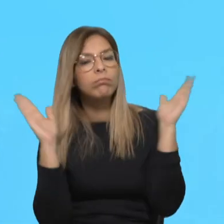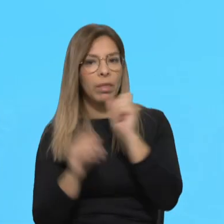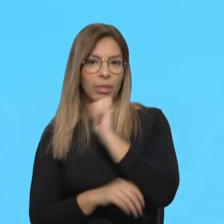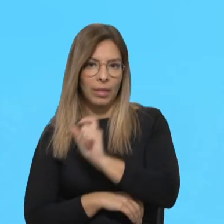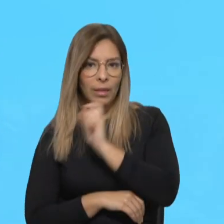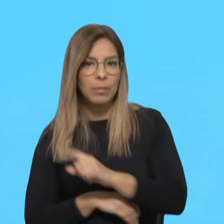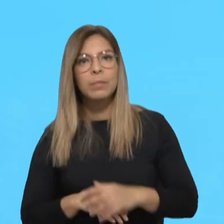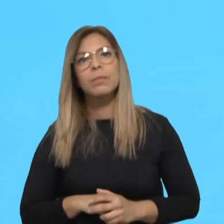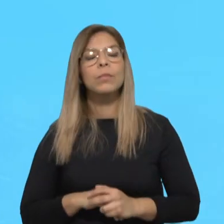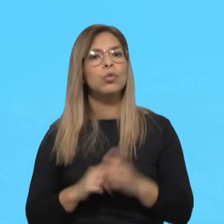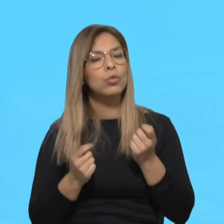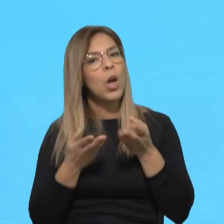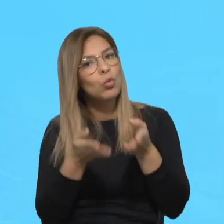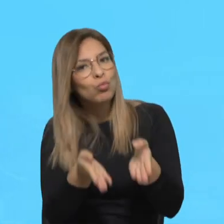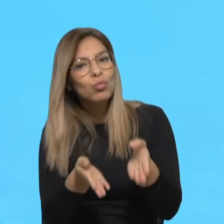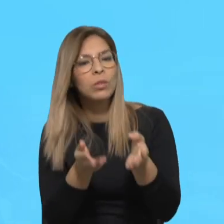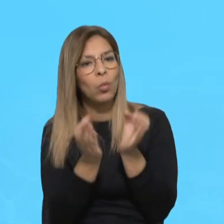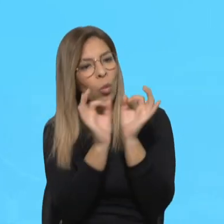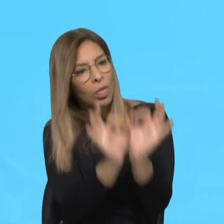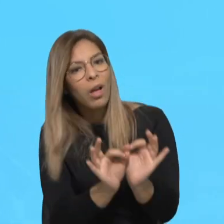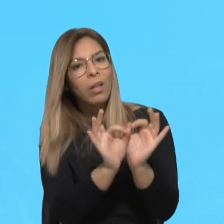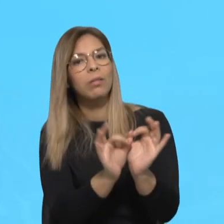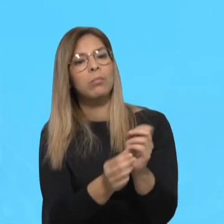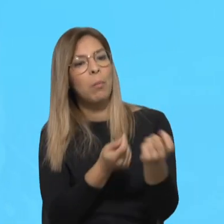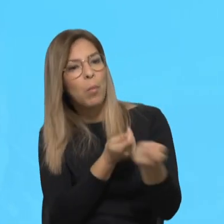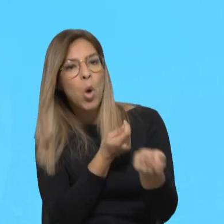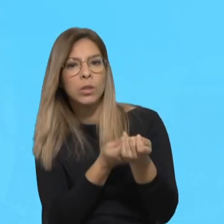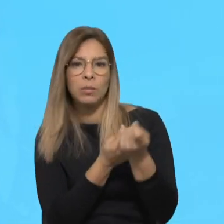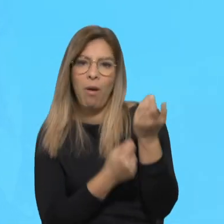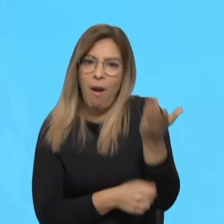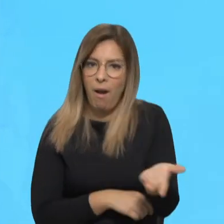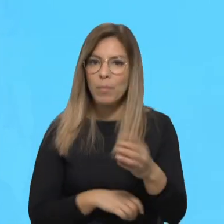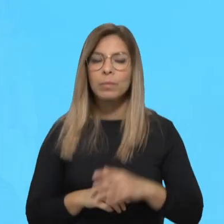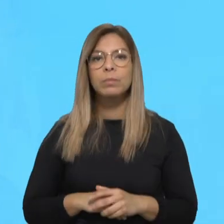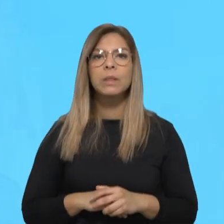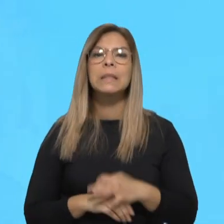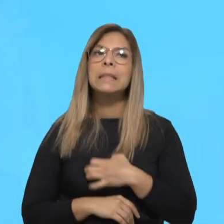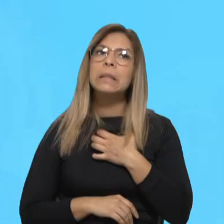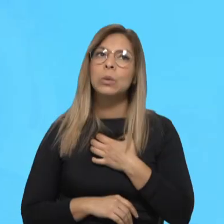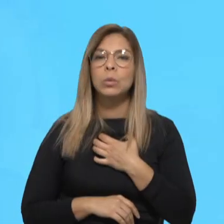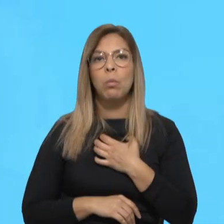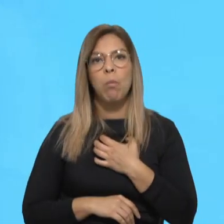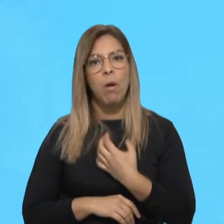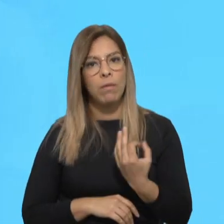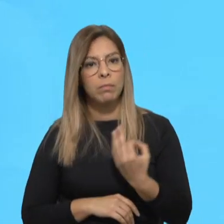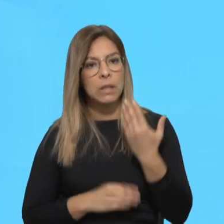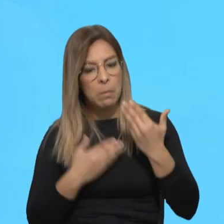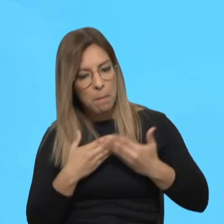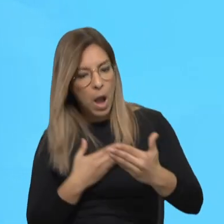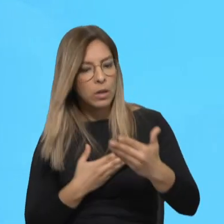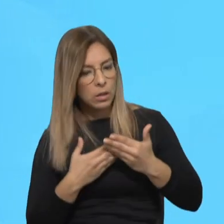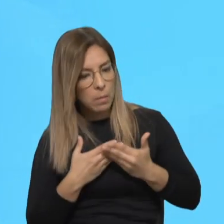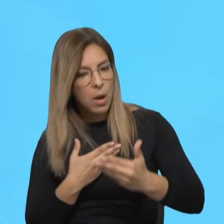certo, ajuda nesse cuidado e nessa proximidade. E a palavra esperança, acredito que, aliás, temos-lo confirmado em cada semana, que a